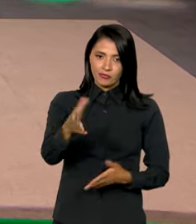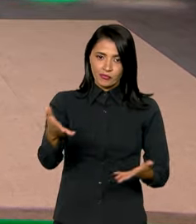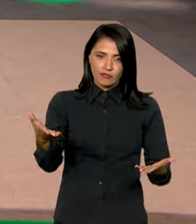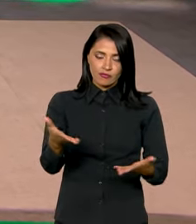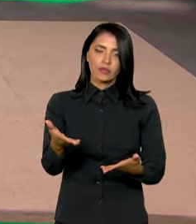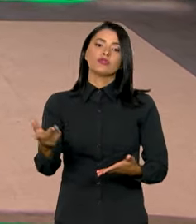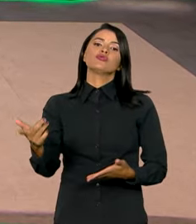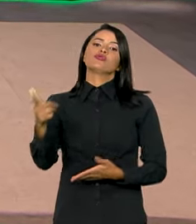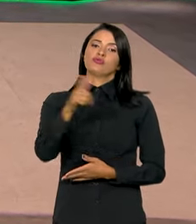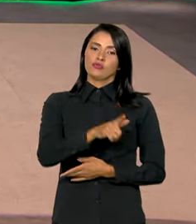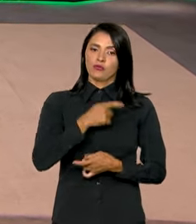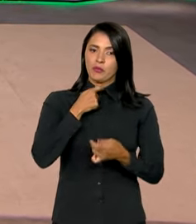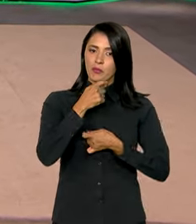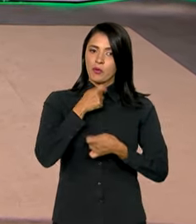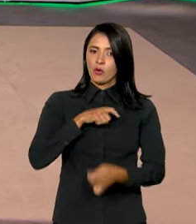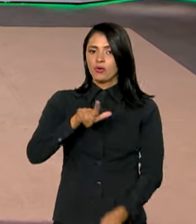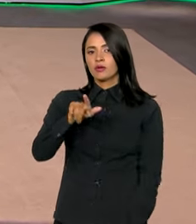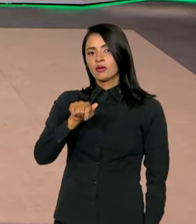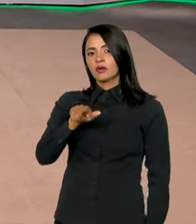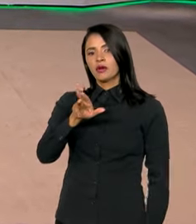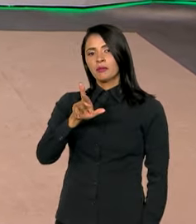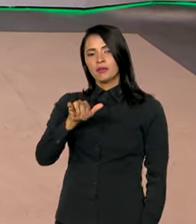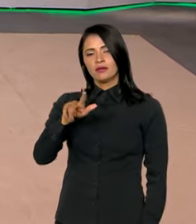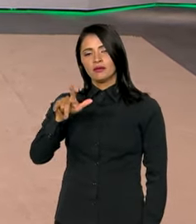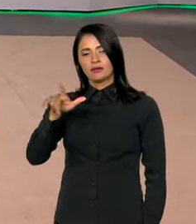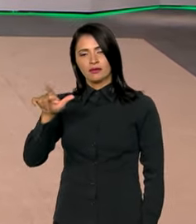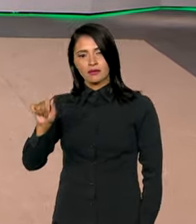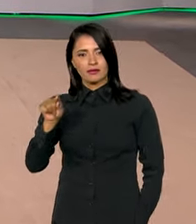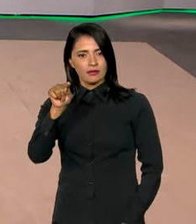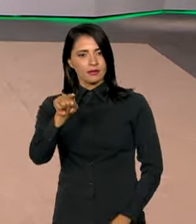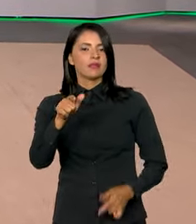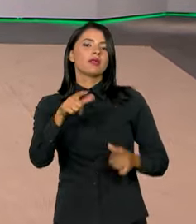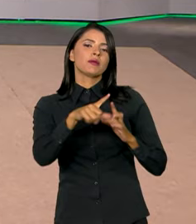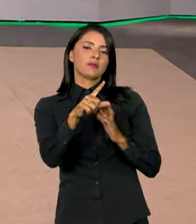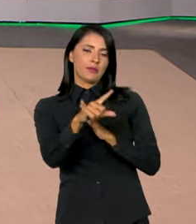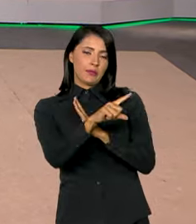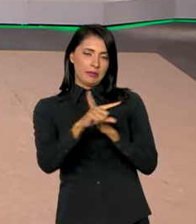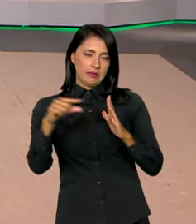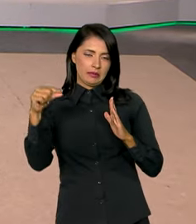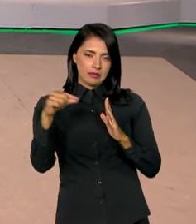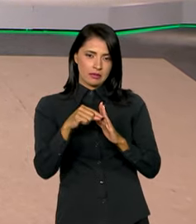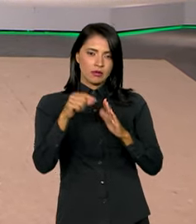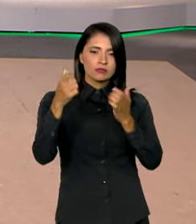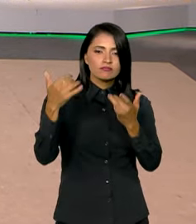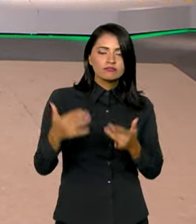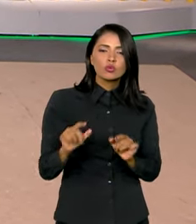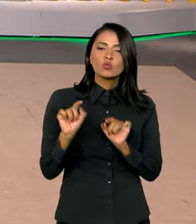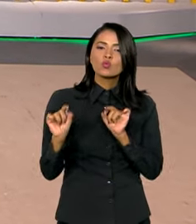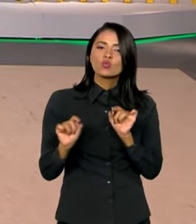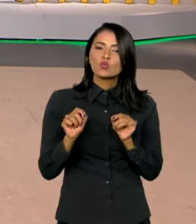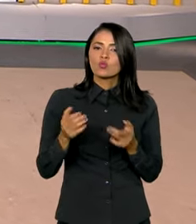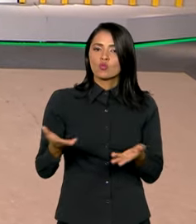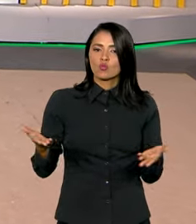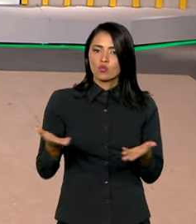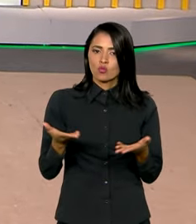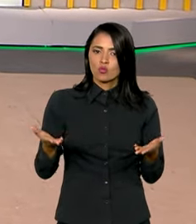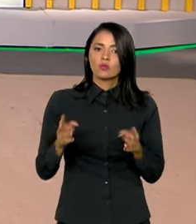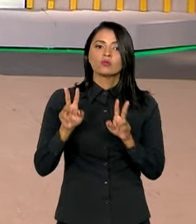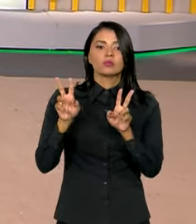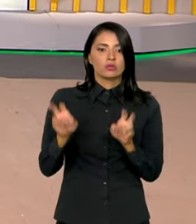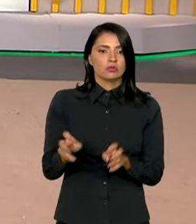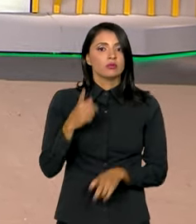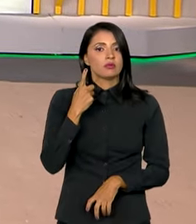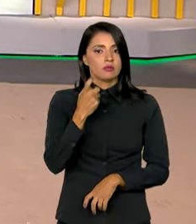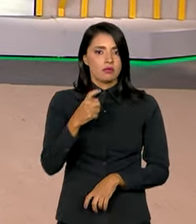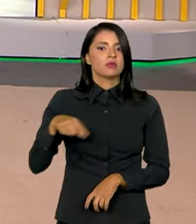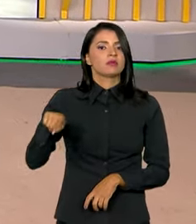Vamos de novo com a repórter Gabriela Noronha, que está no Palácio do Planalto e vai falar com a gente agora de um assunto que